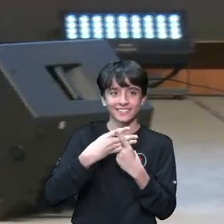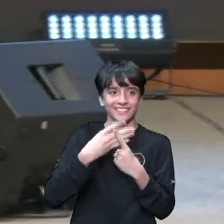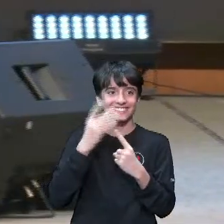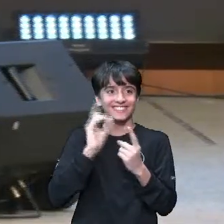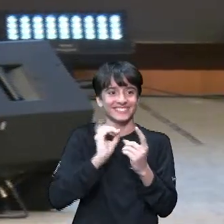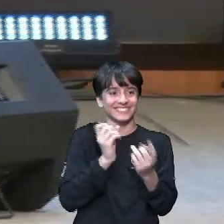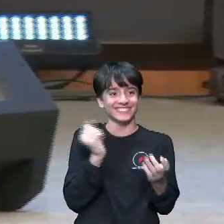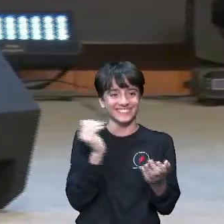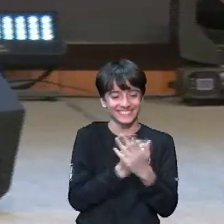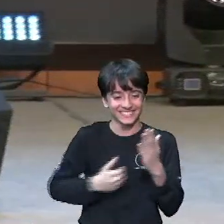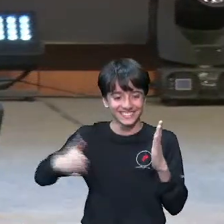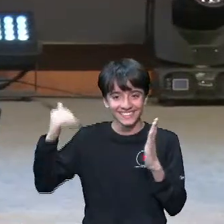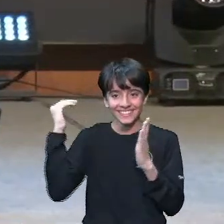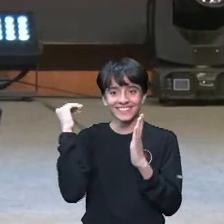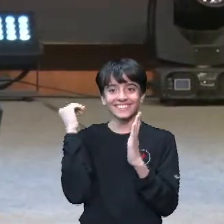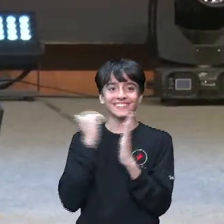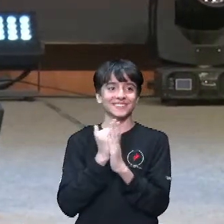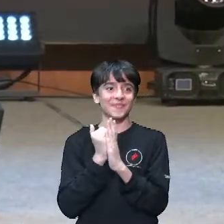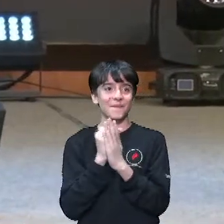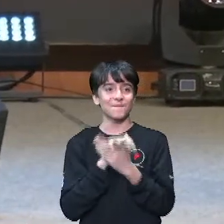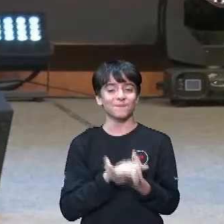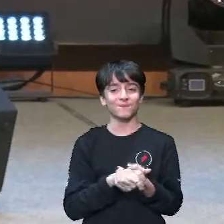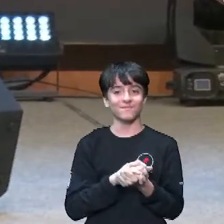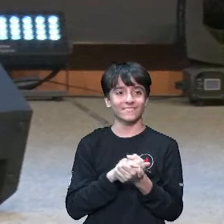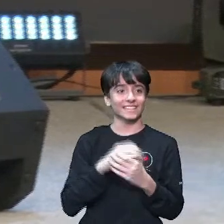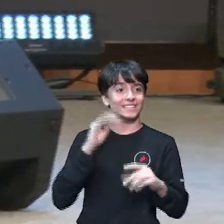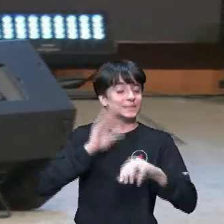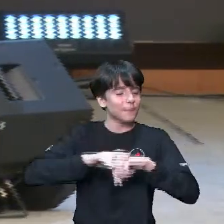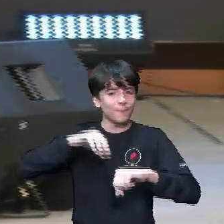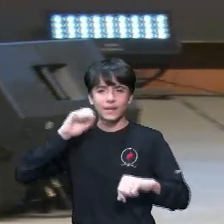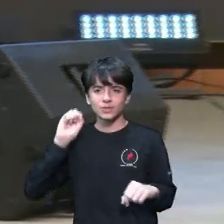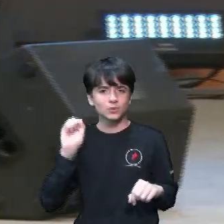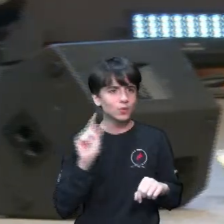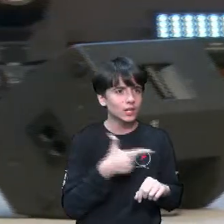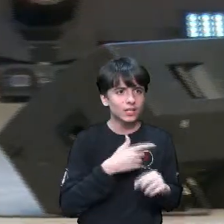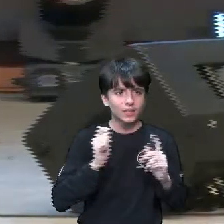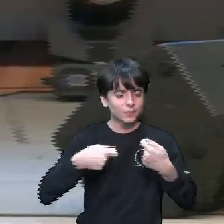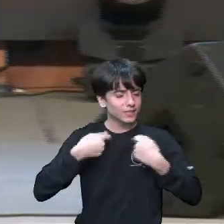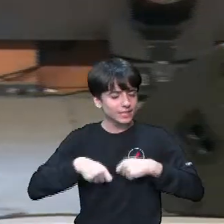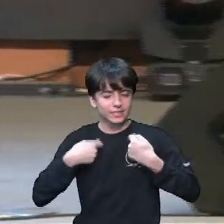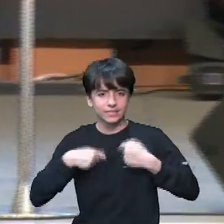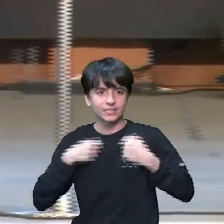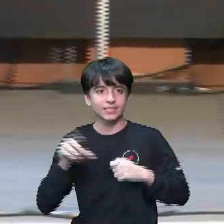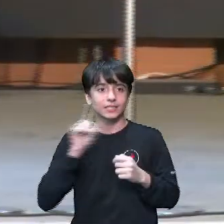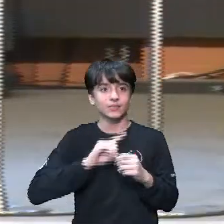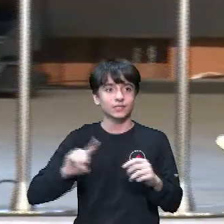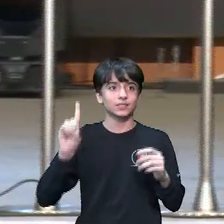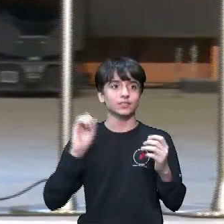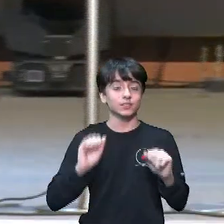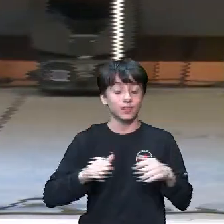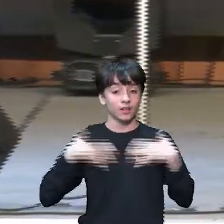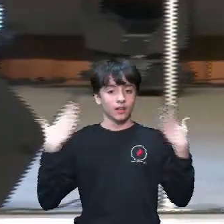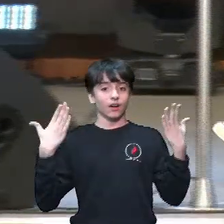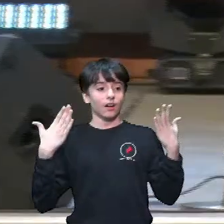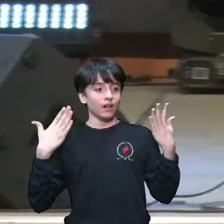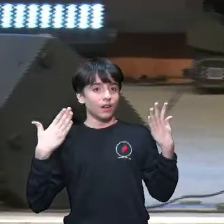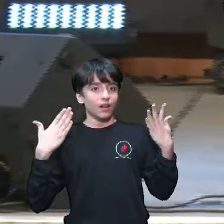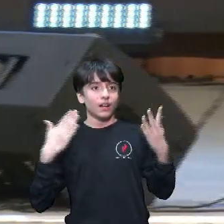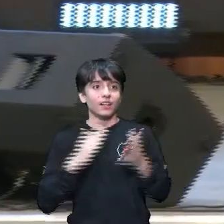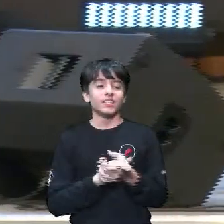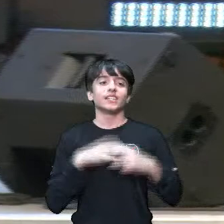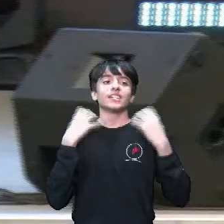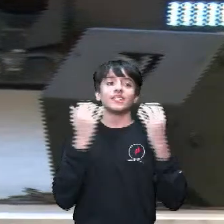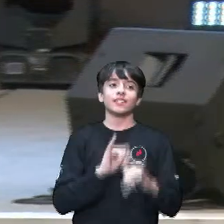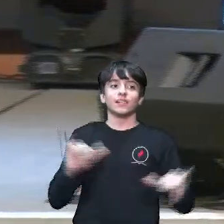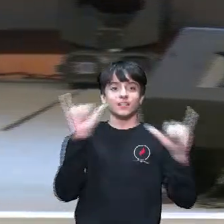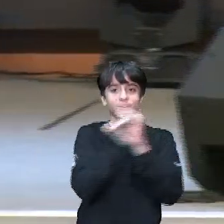superabundar. É o Deus que tem mais do que o bastante. É o Deus que nos surpreende. Eu quero ministrar nessa noite